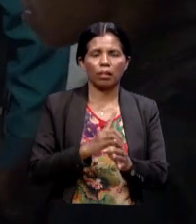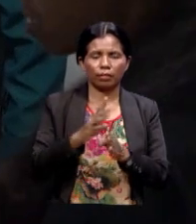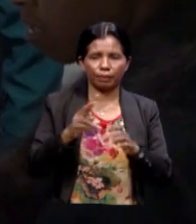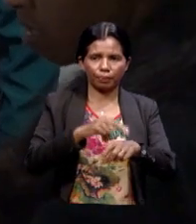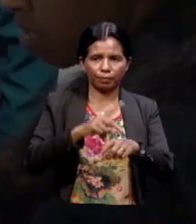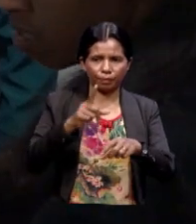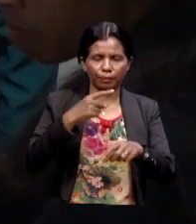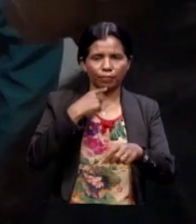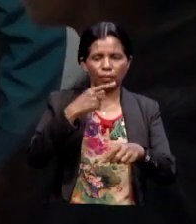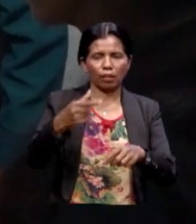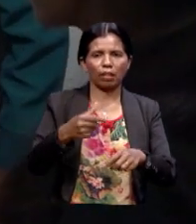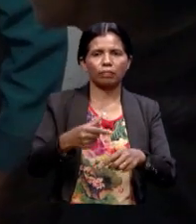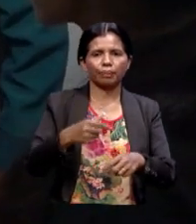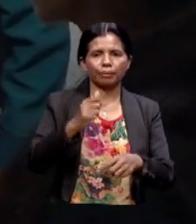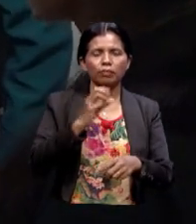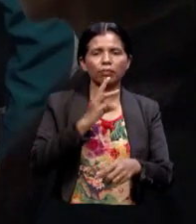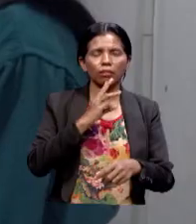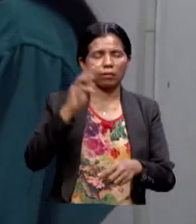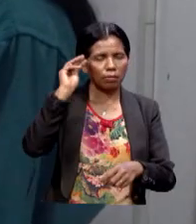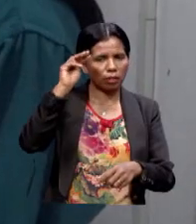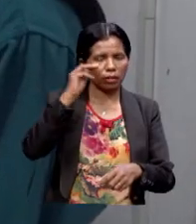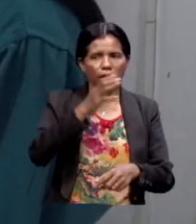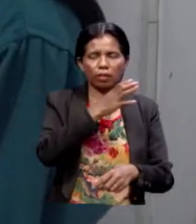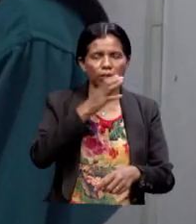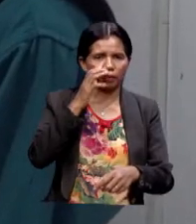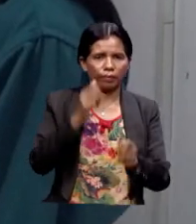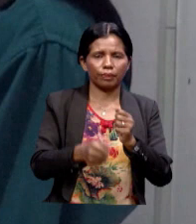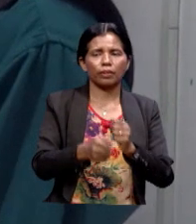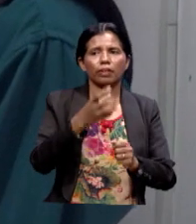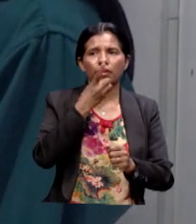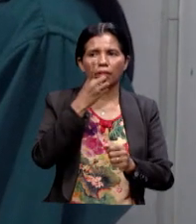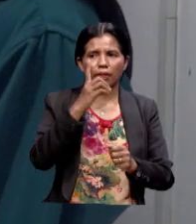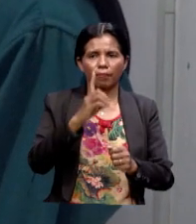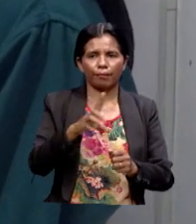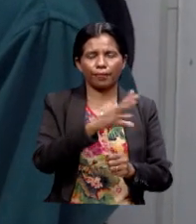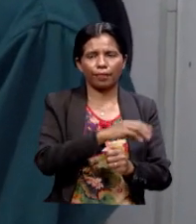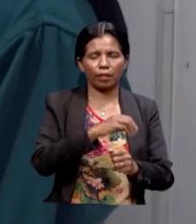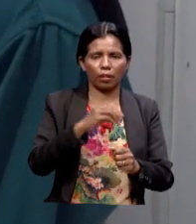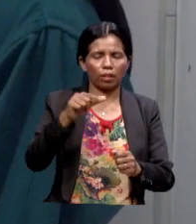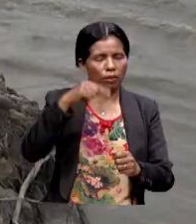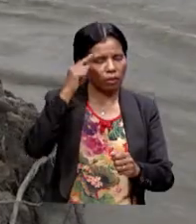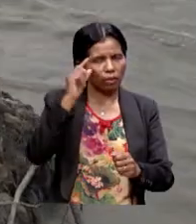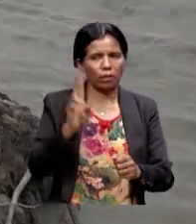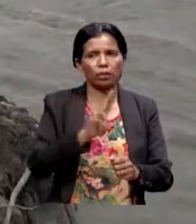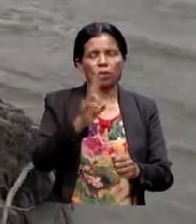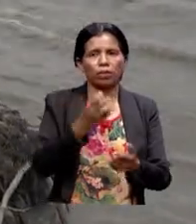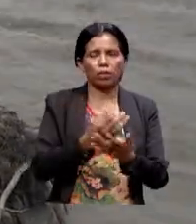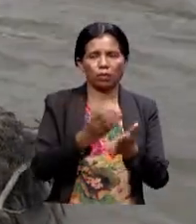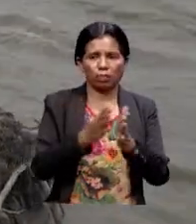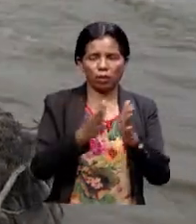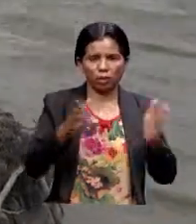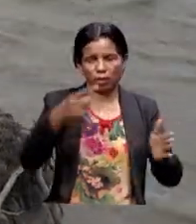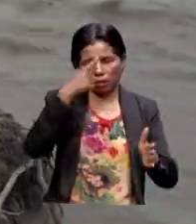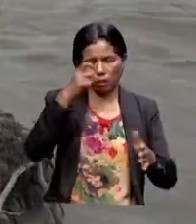Nacional Irrigação Gestão de Água, Ministério da Agricultura no Pesca, declara, irrigação, né, governo se gasta o sambot, também